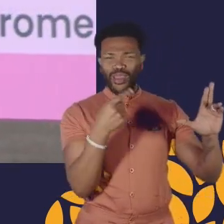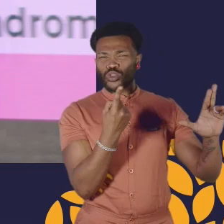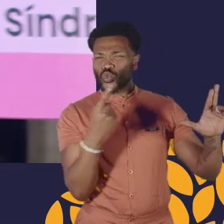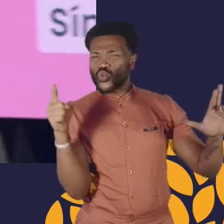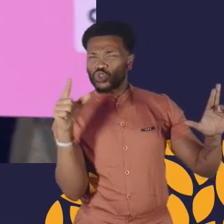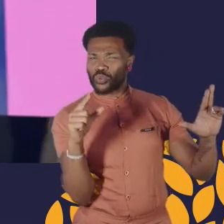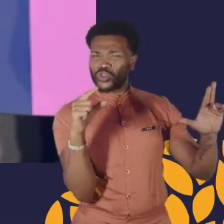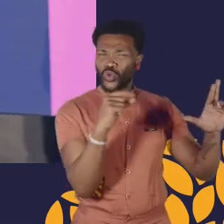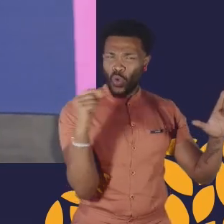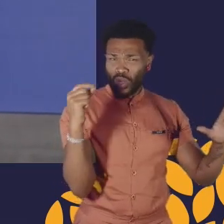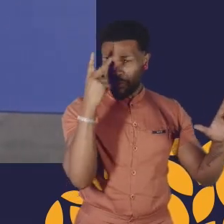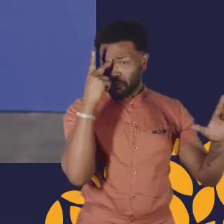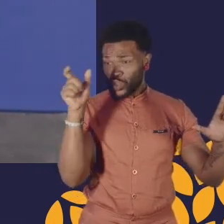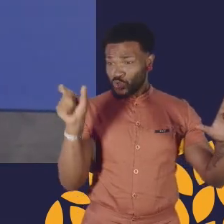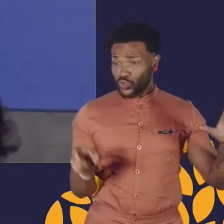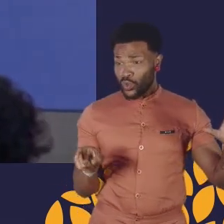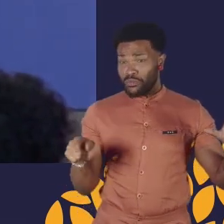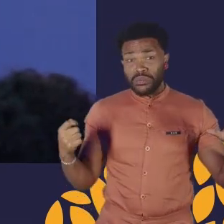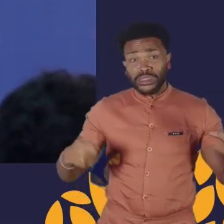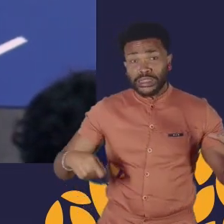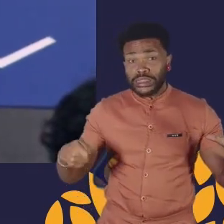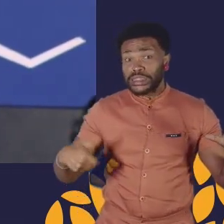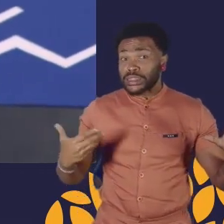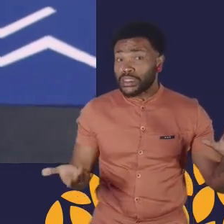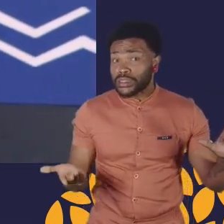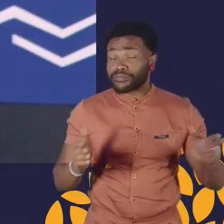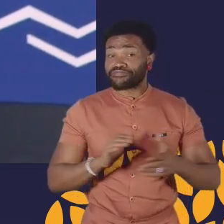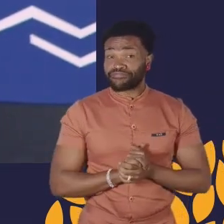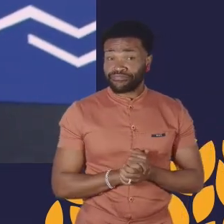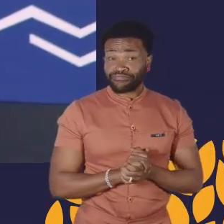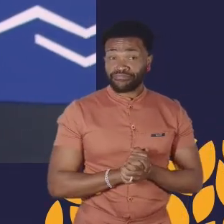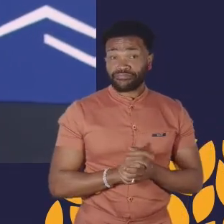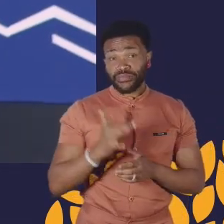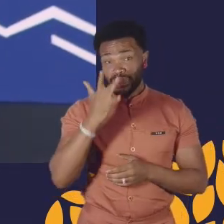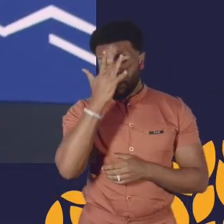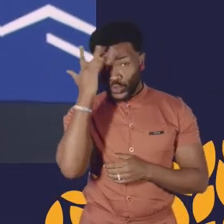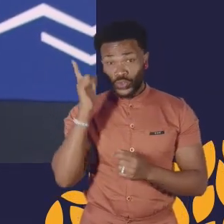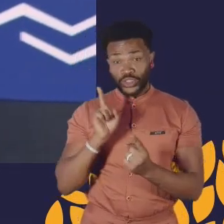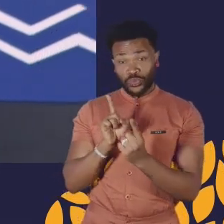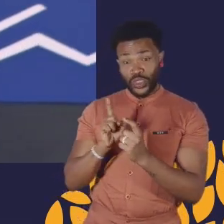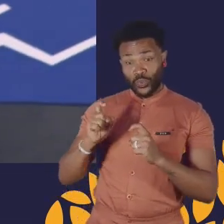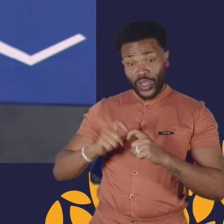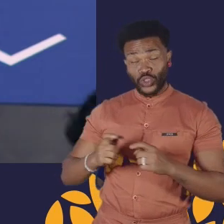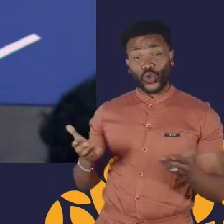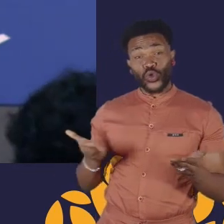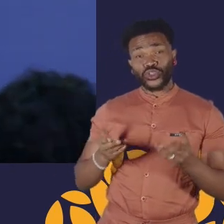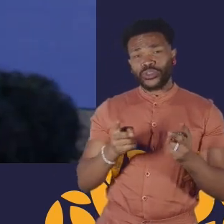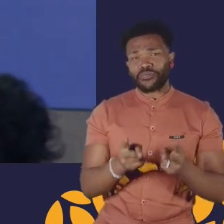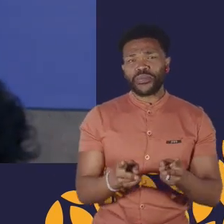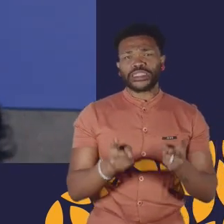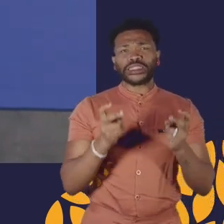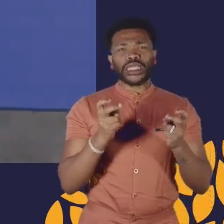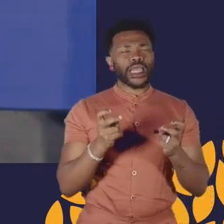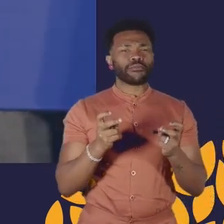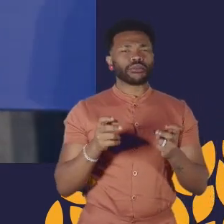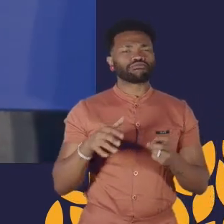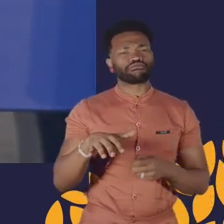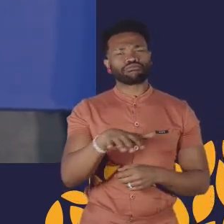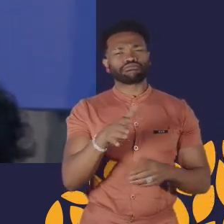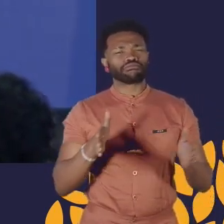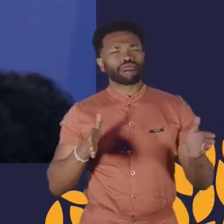última opção para quem precisa? Será? Pacientes hoje que a gente vê uma